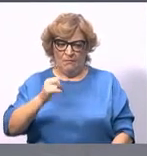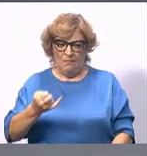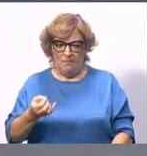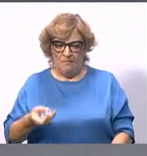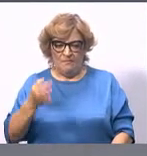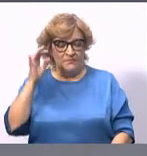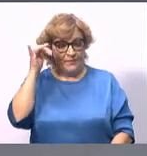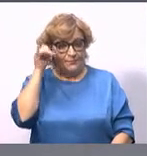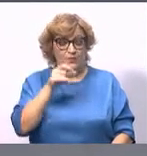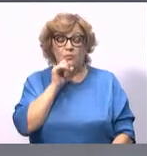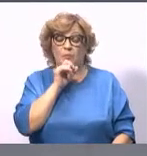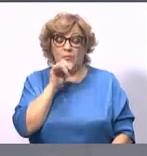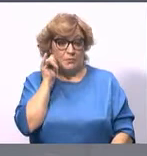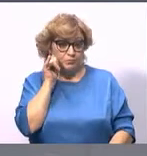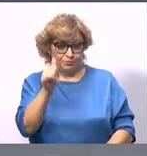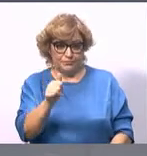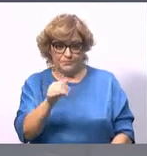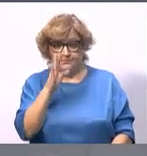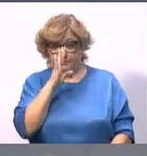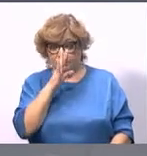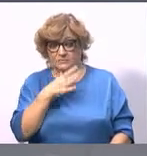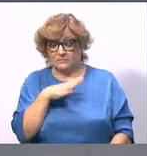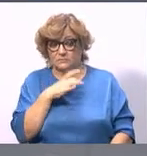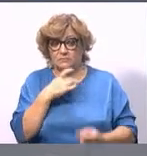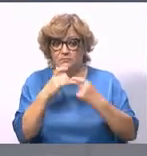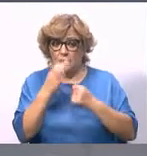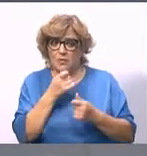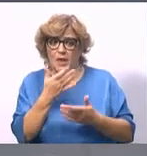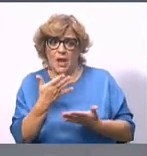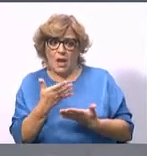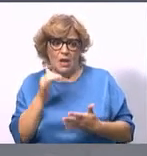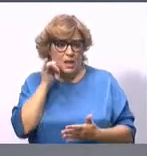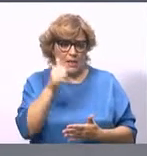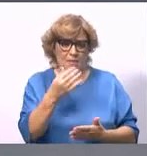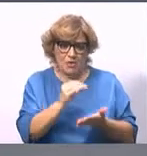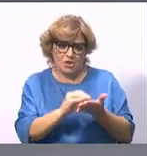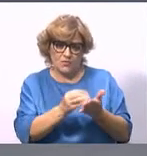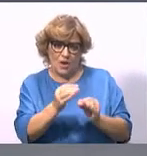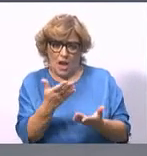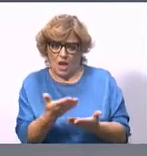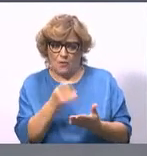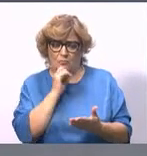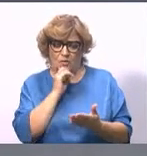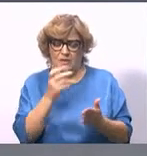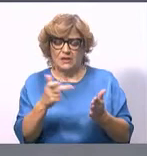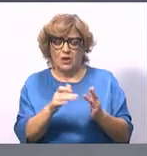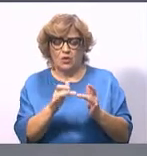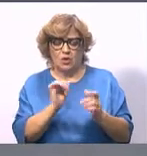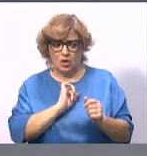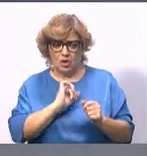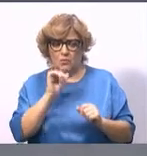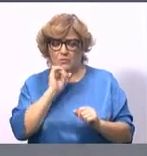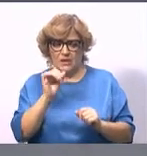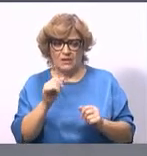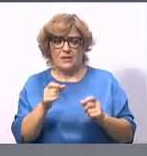225-083297 é o número de telefone que está disponível e, se souber aquilo que quer perguntar, pode já ligar, pode já inscrever-se. Pode também entrar em contacto connosco